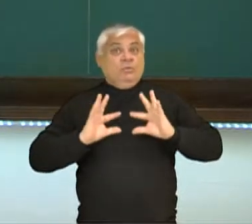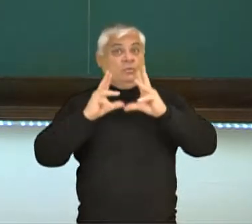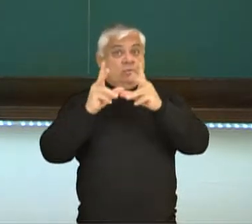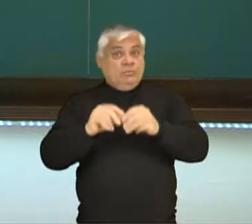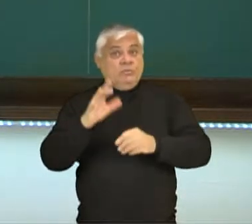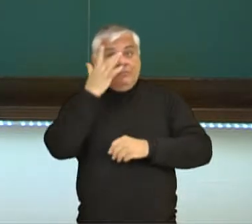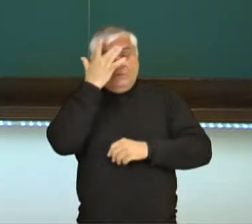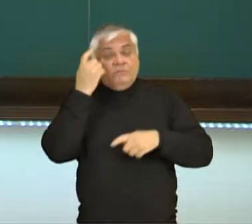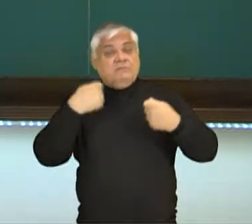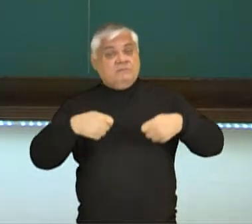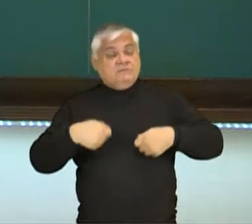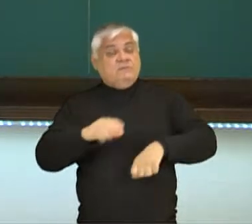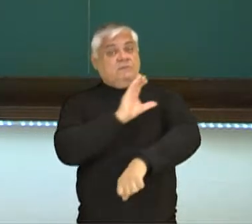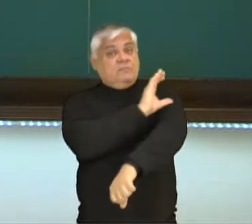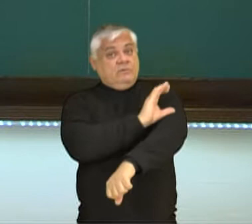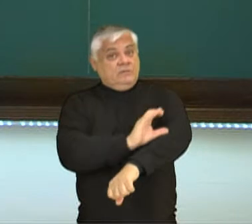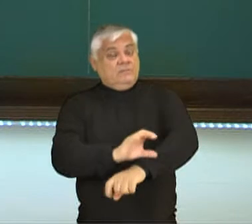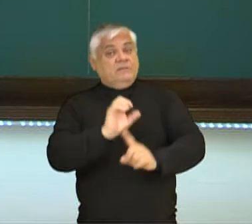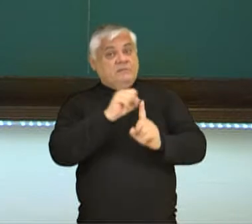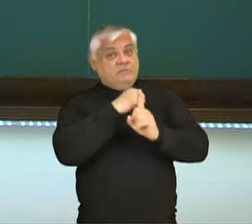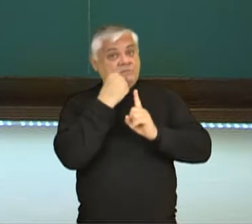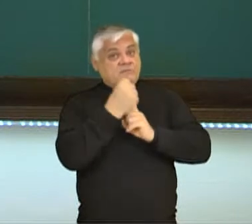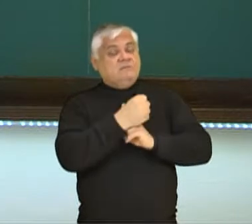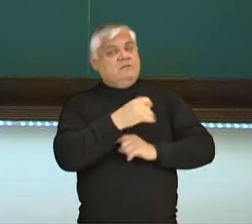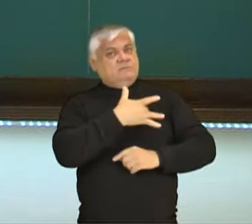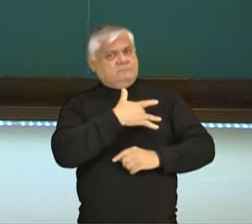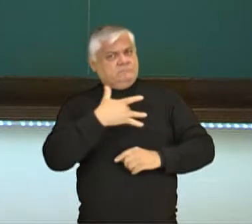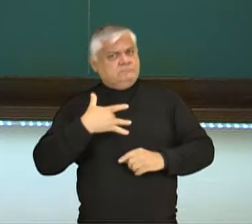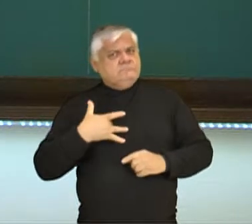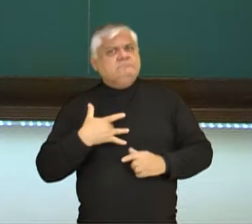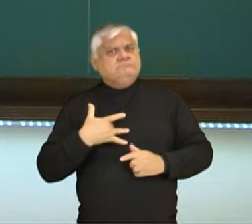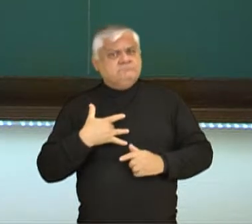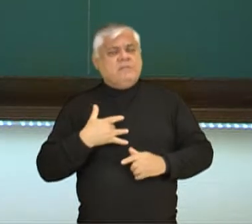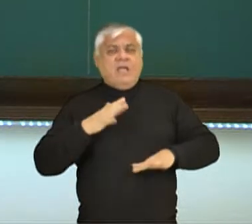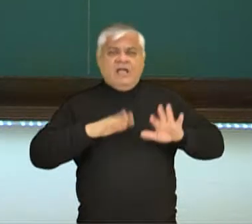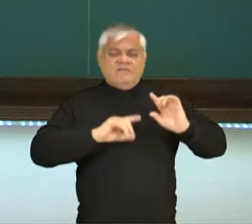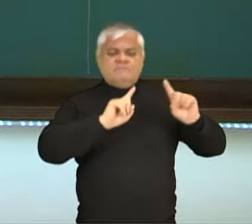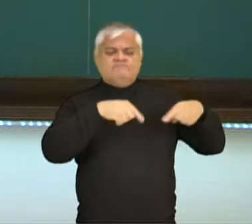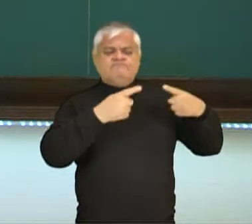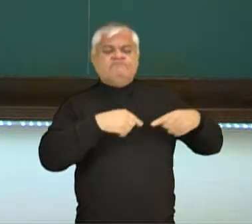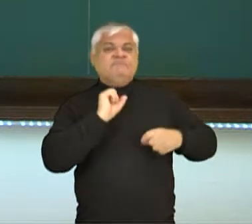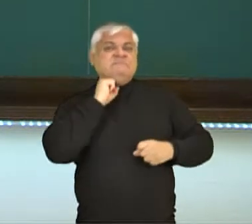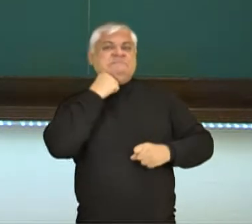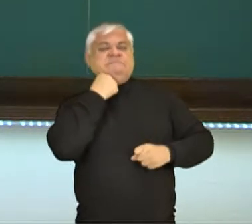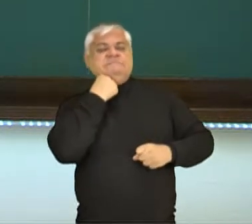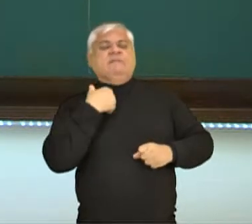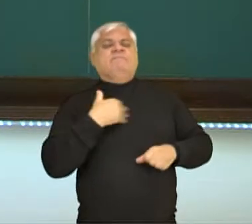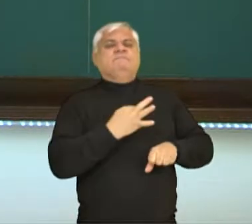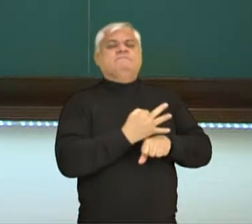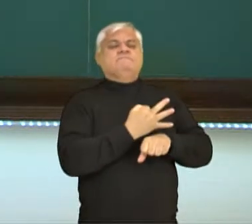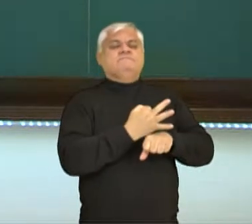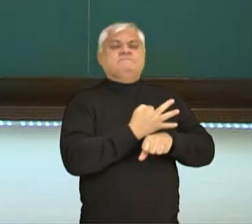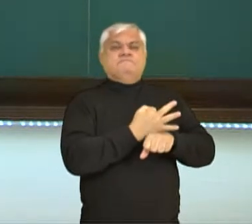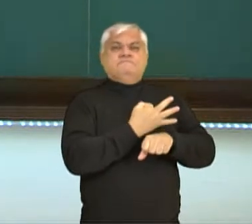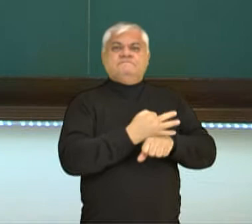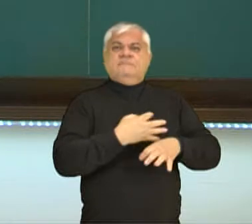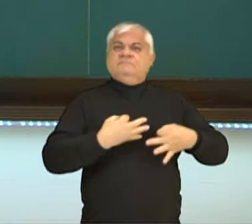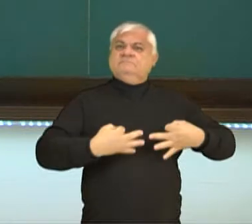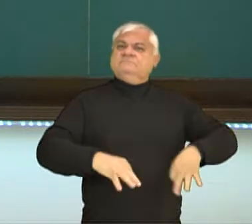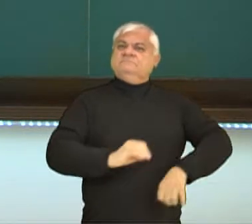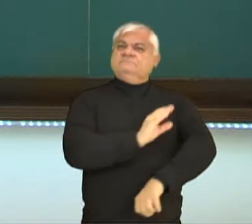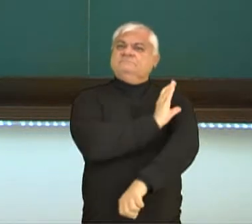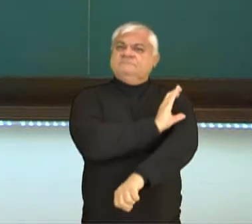ter comportamentos sociais saudáveis, né? Como eu disse a vocês, mesmo em situações de estresse, nas relações que